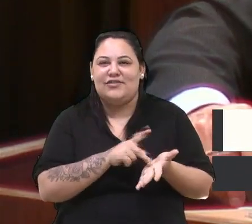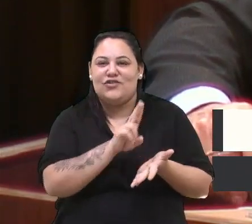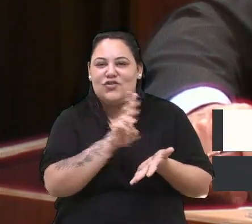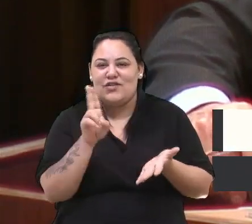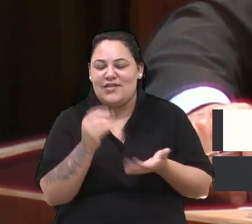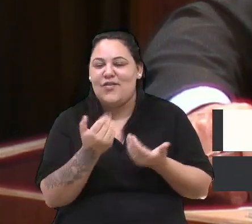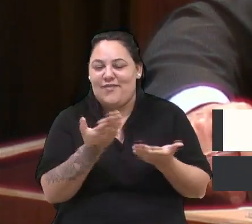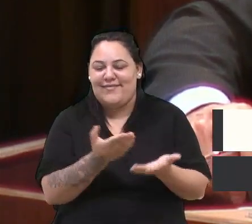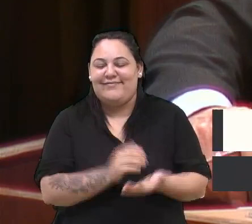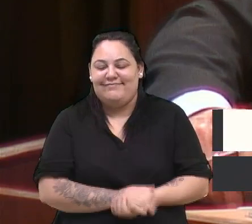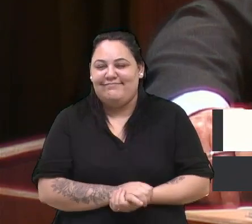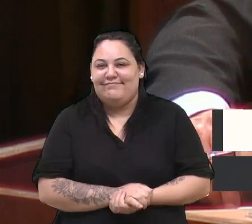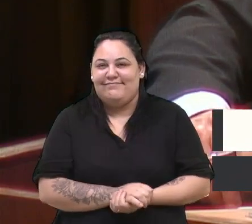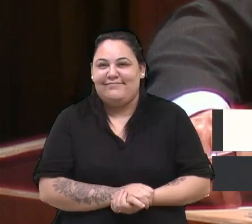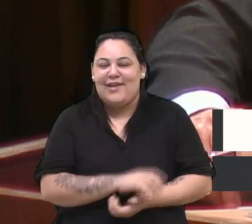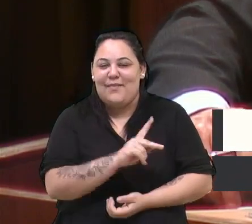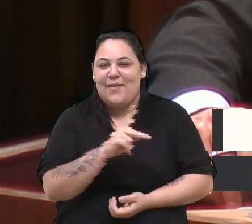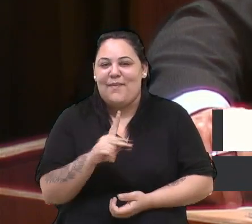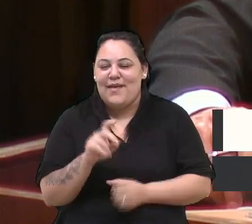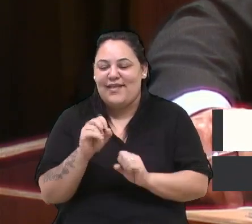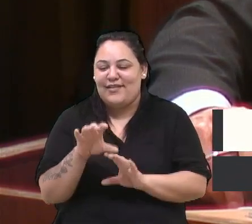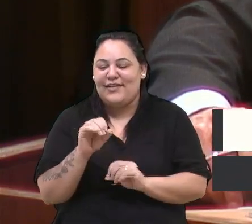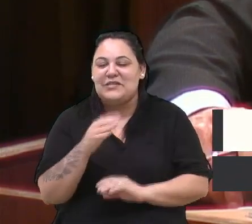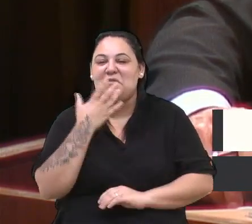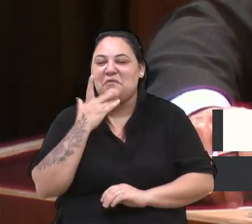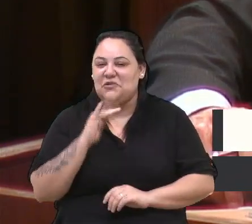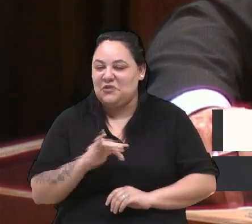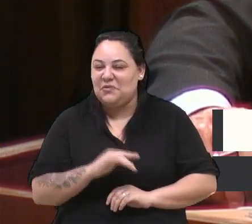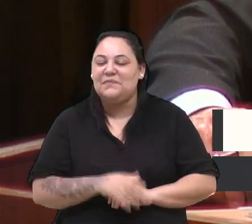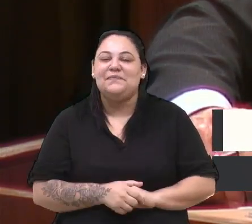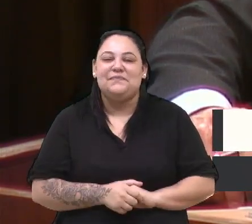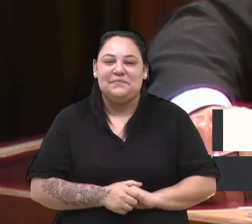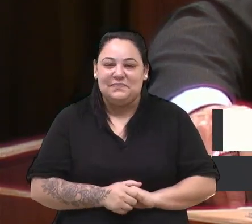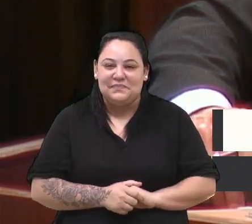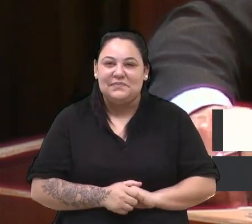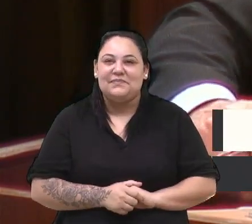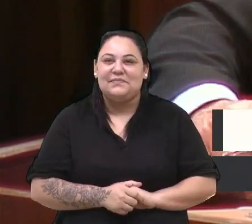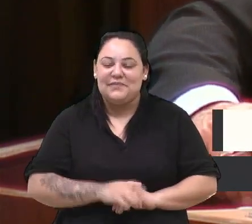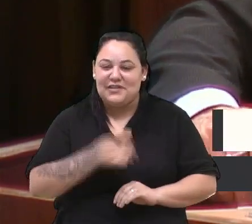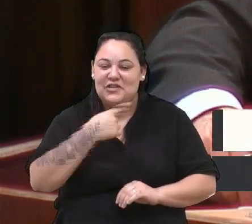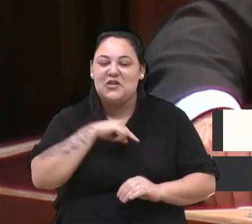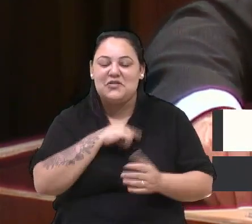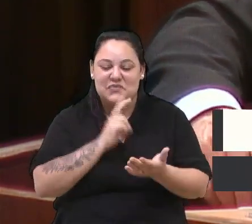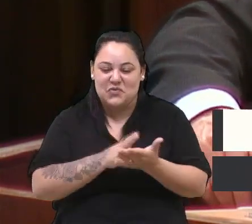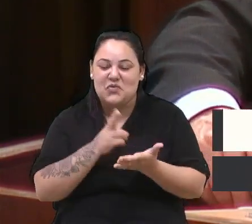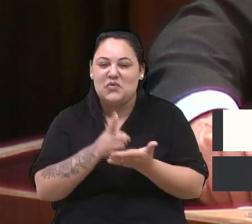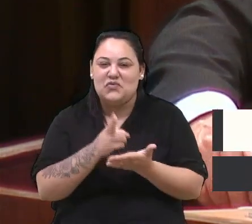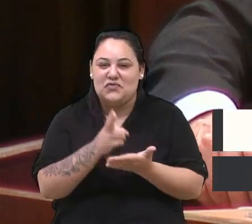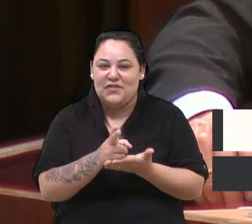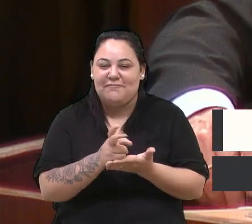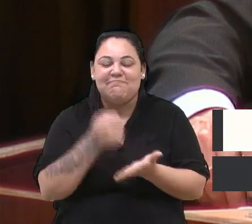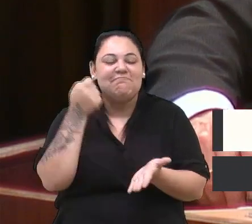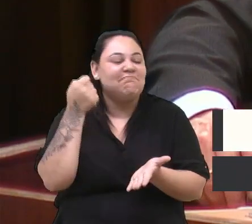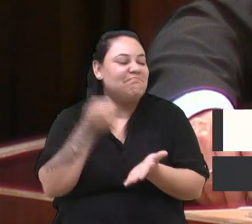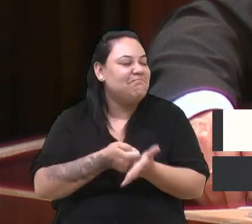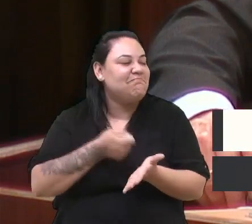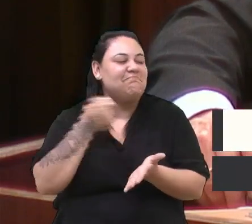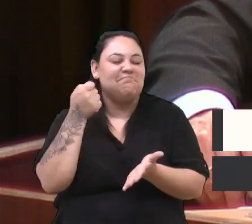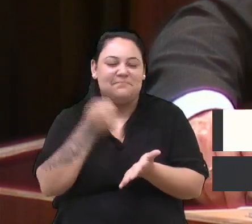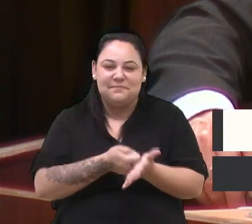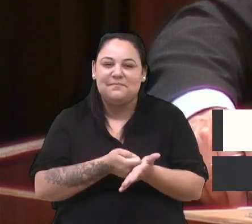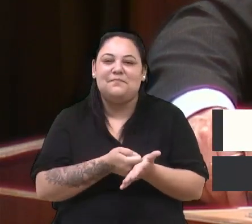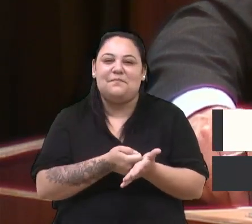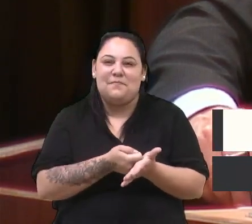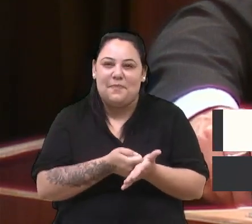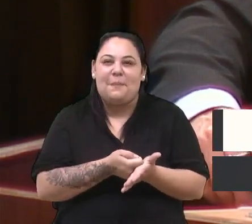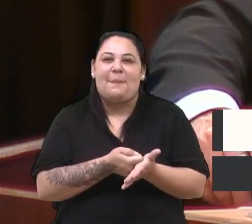nominá-los. A PPP da Educação Infantil, que nós seguiremos lutando para que a